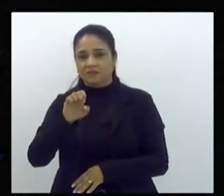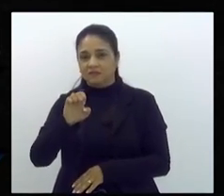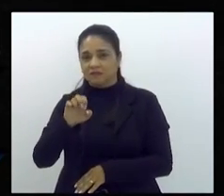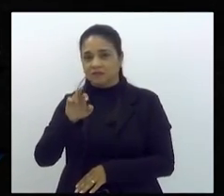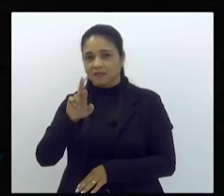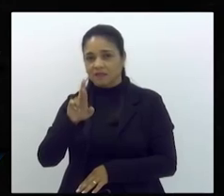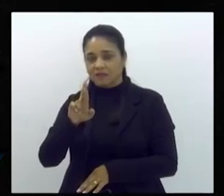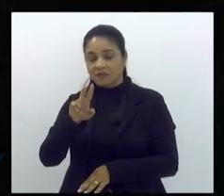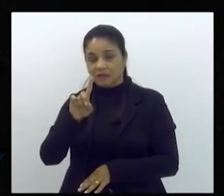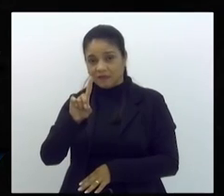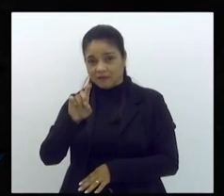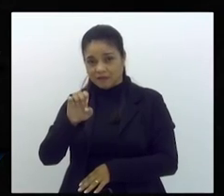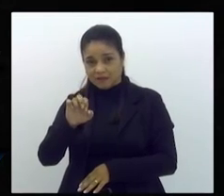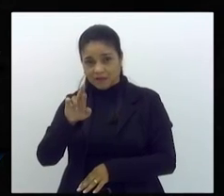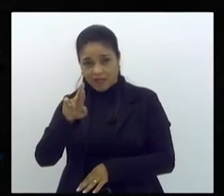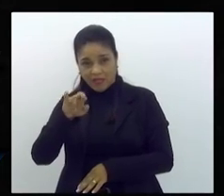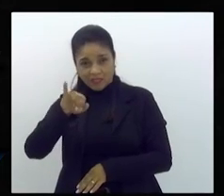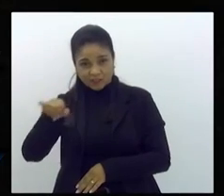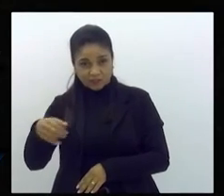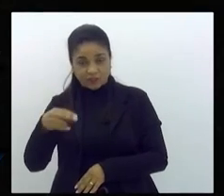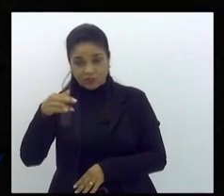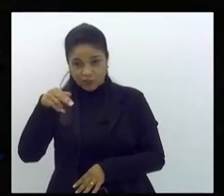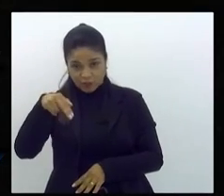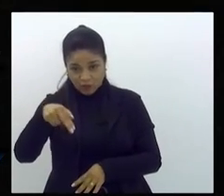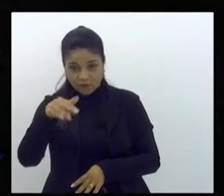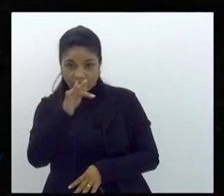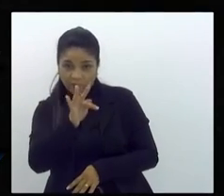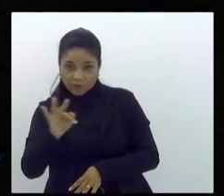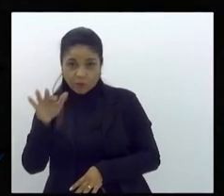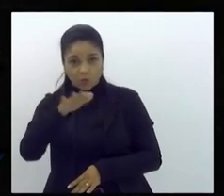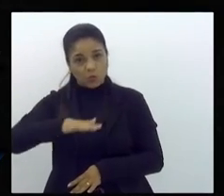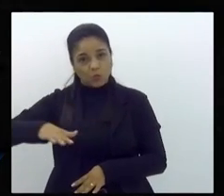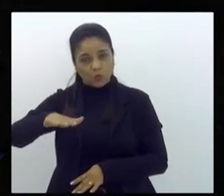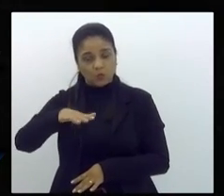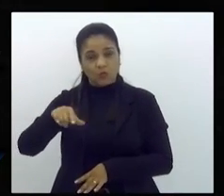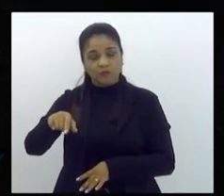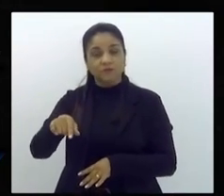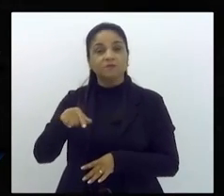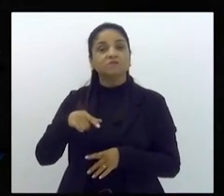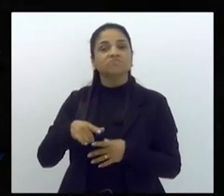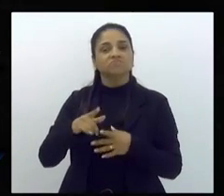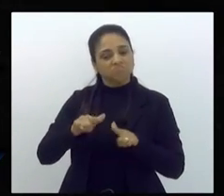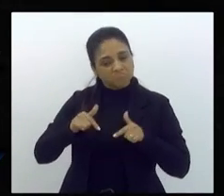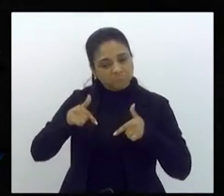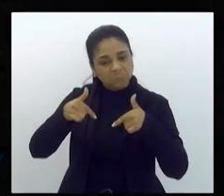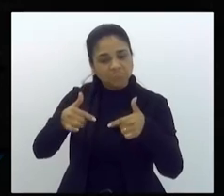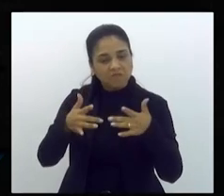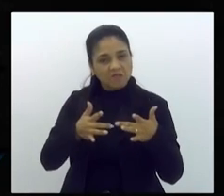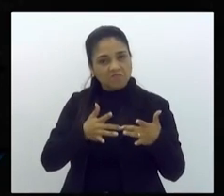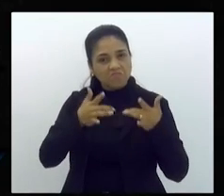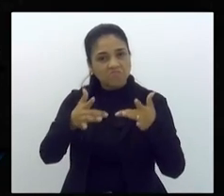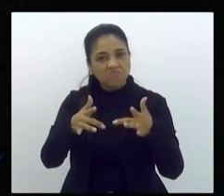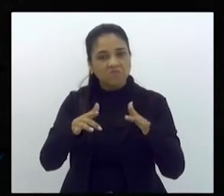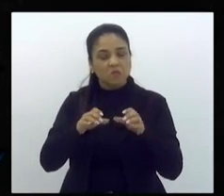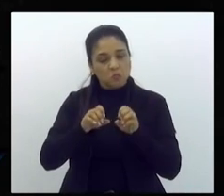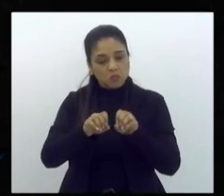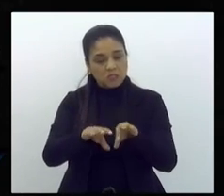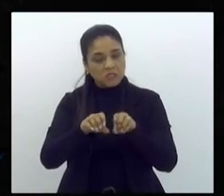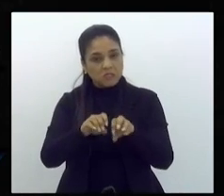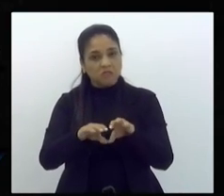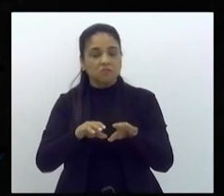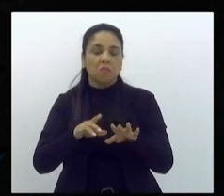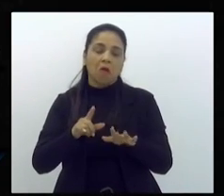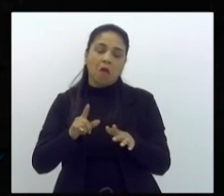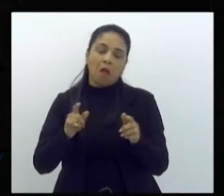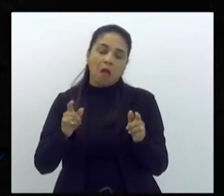Nova Friburgo pela dedicação e excelência que conduzindo é o ensino apesar das